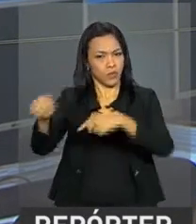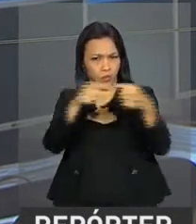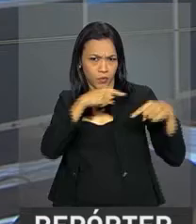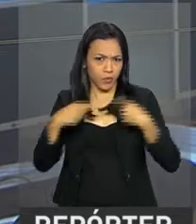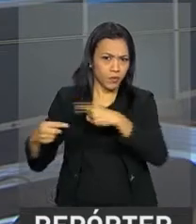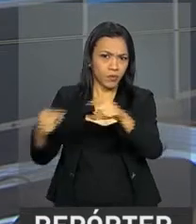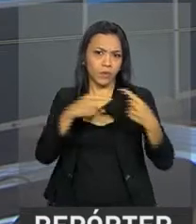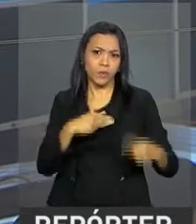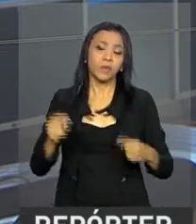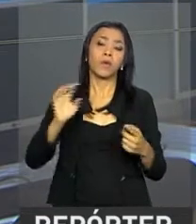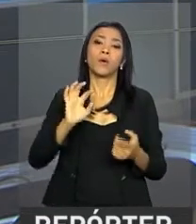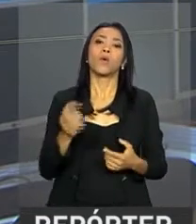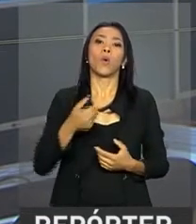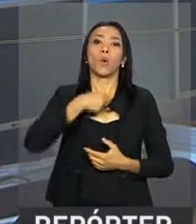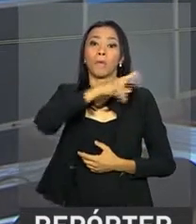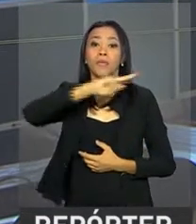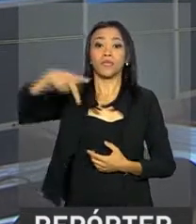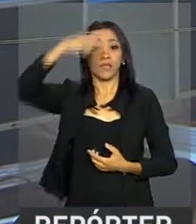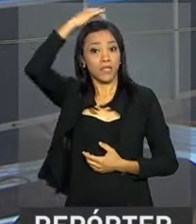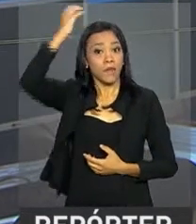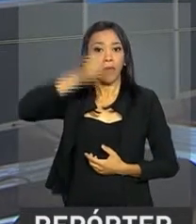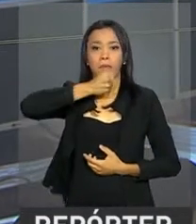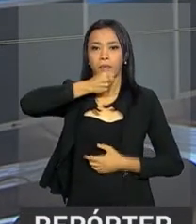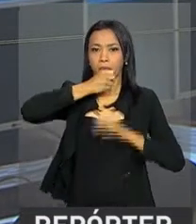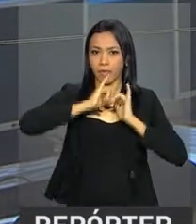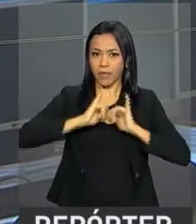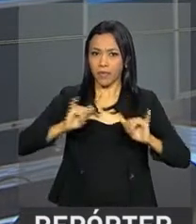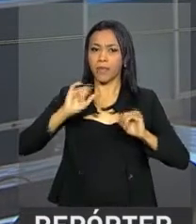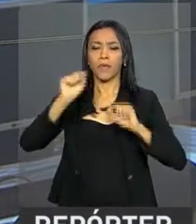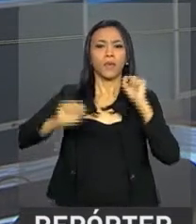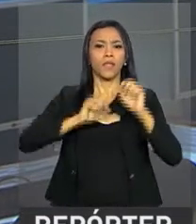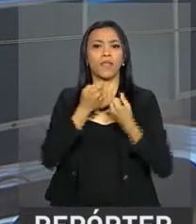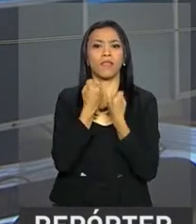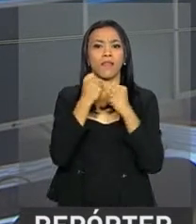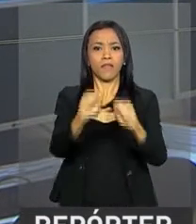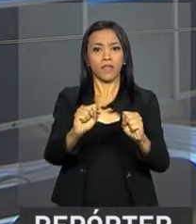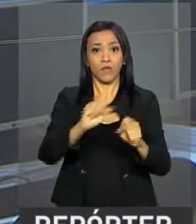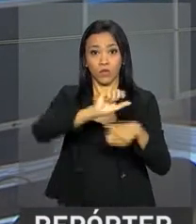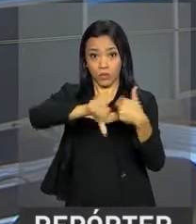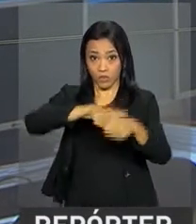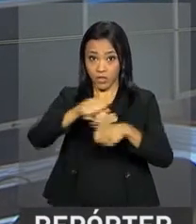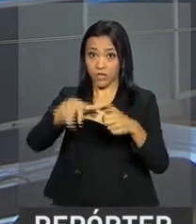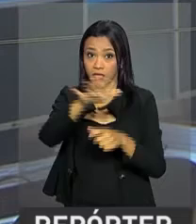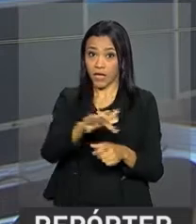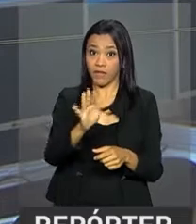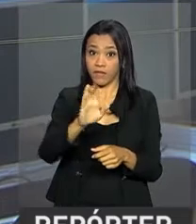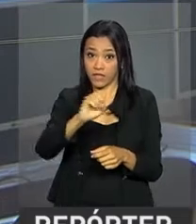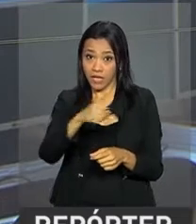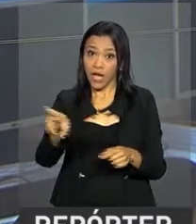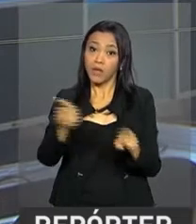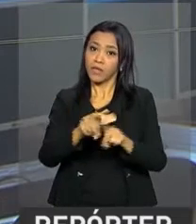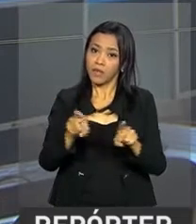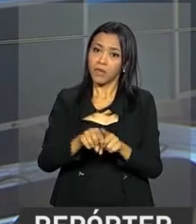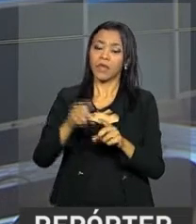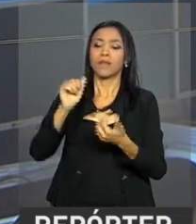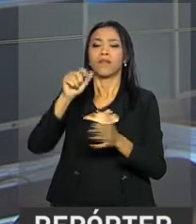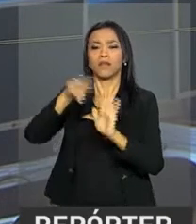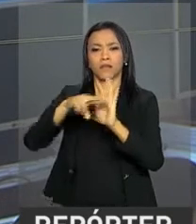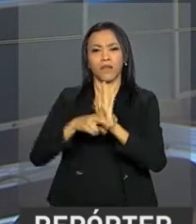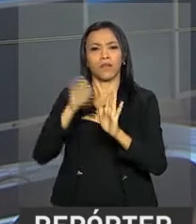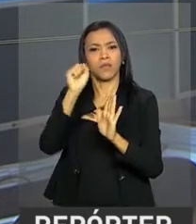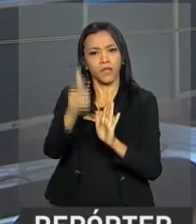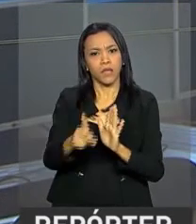o comando de Michel Temer, o presidente defendeu as reformas fiscais e da Previdência para o país voltar a crescer e gerar